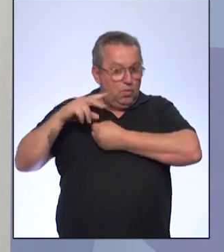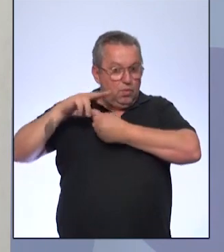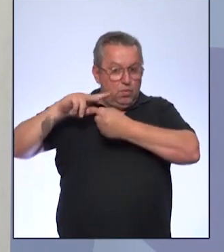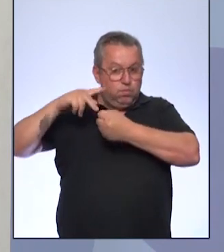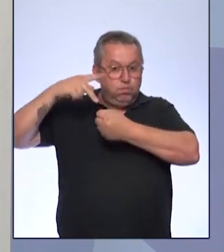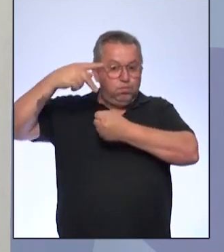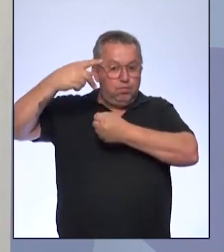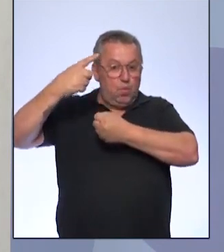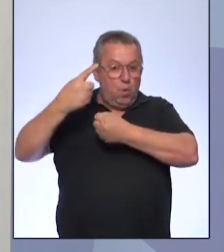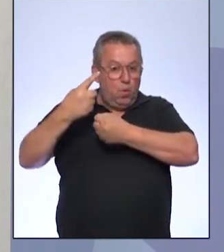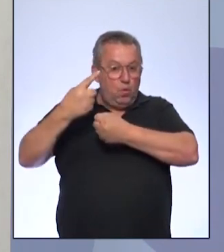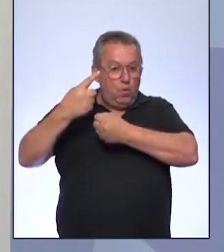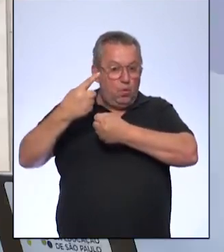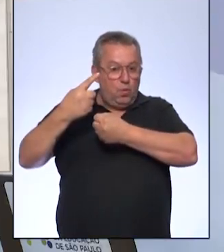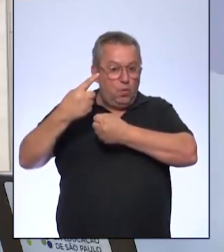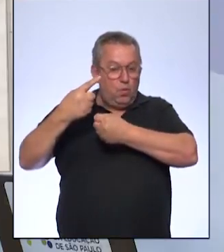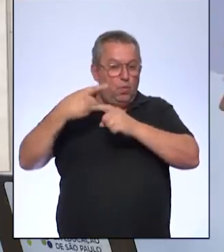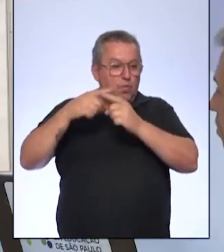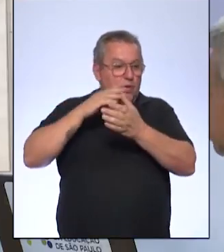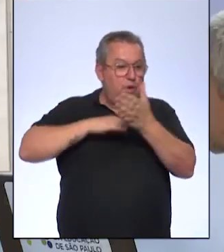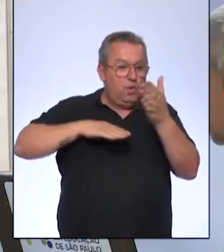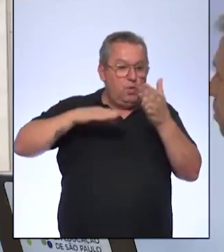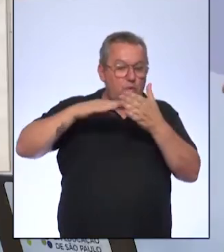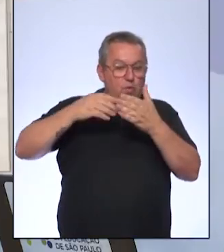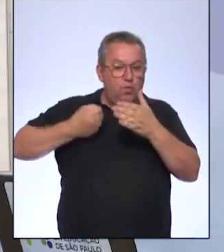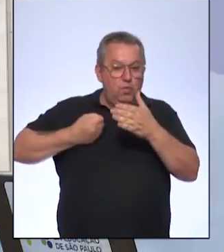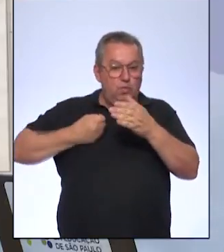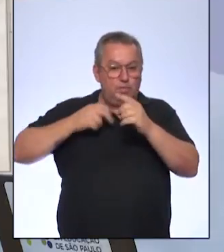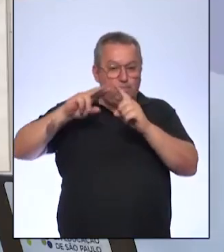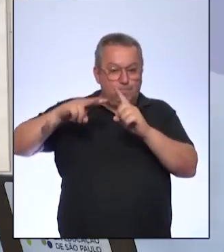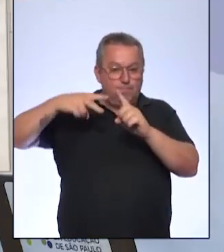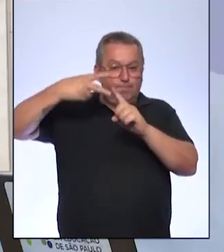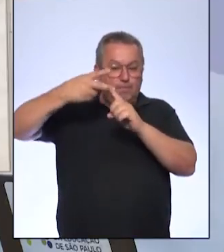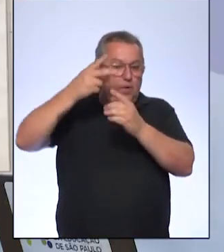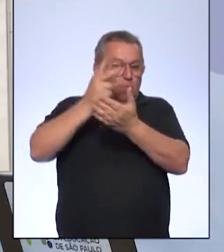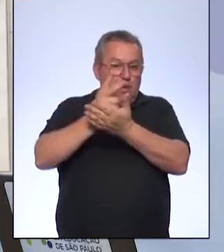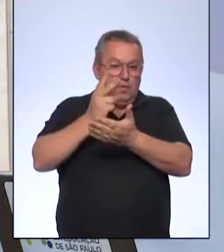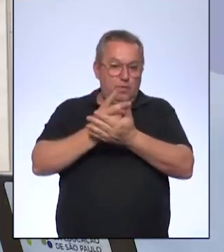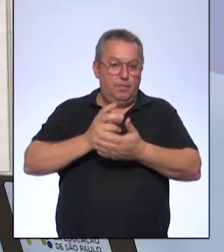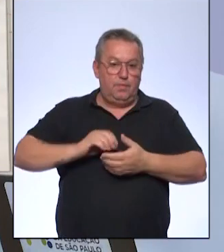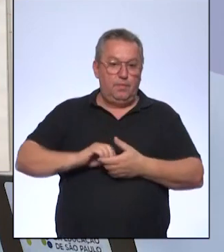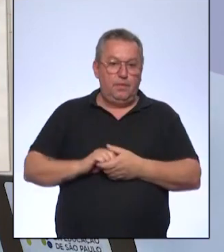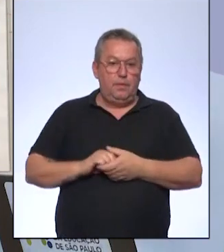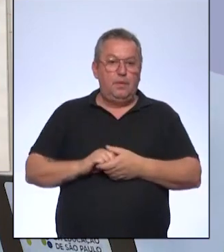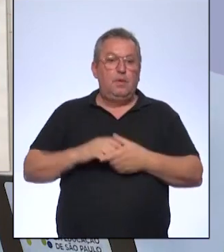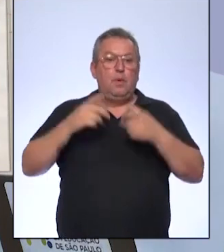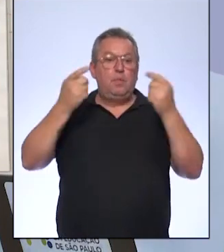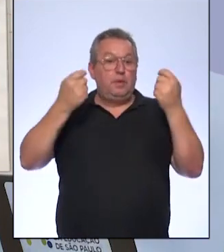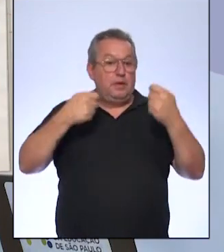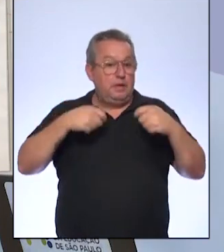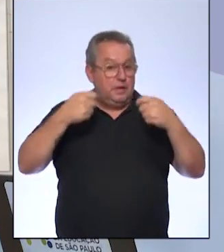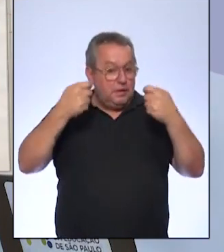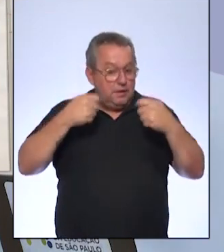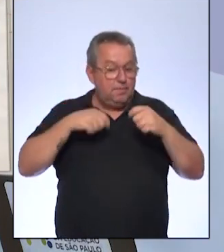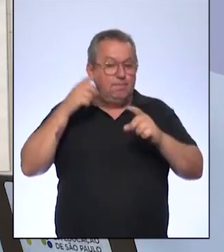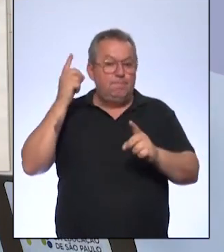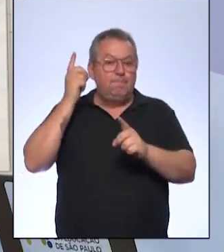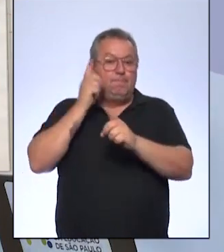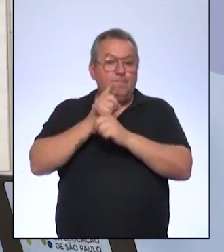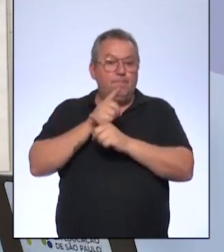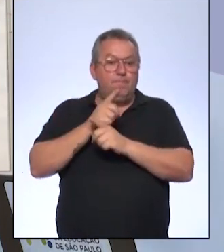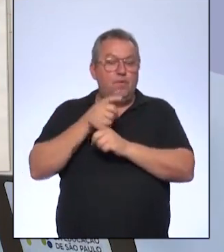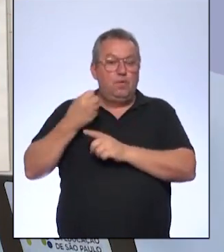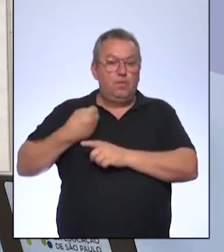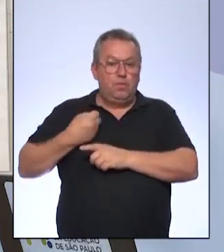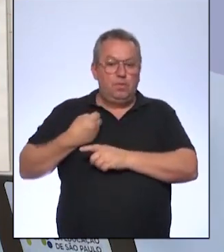quê? Todo número elevado a 1 é ele mesmo. Preciso identificar esse